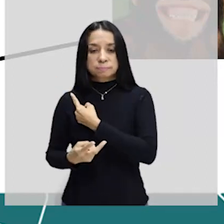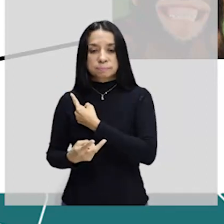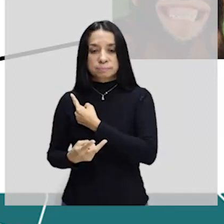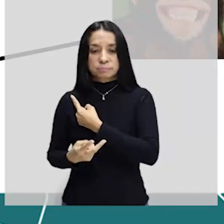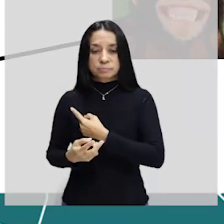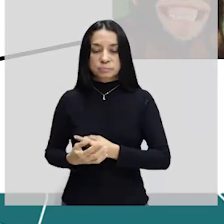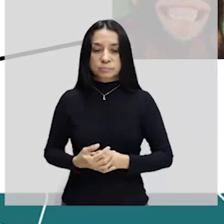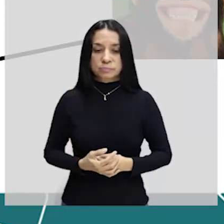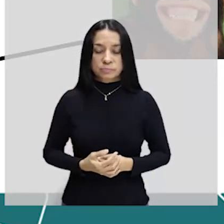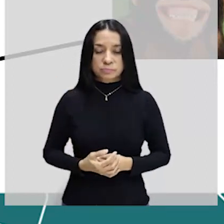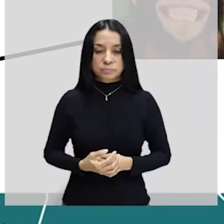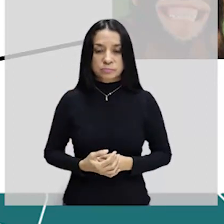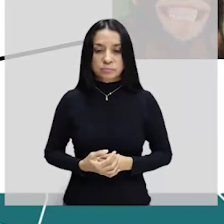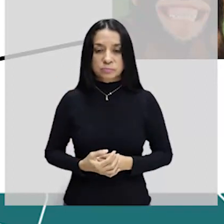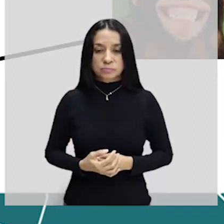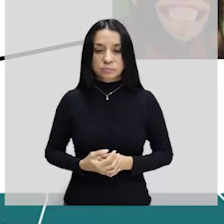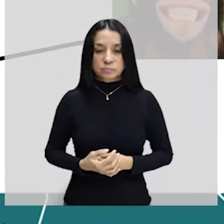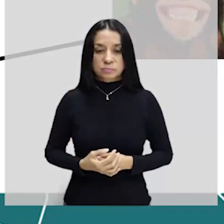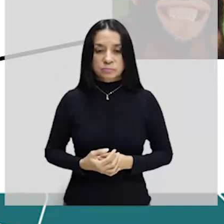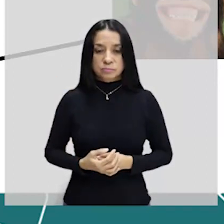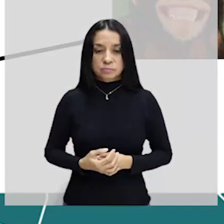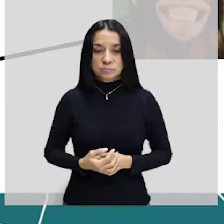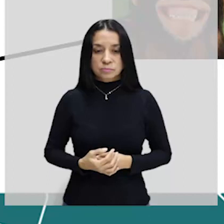Australopithecus robustus e o